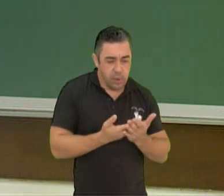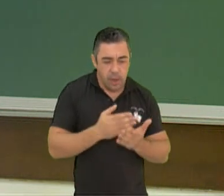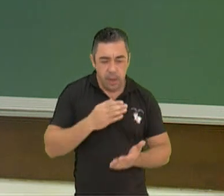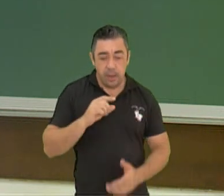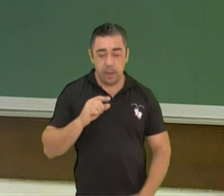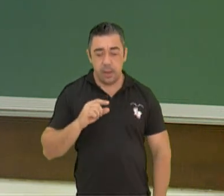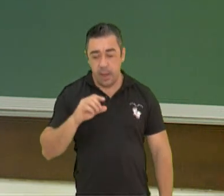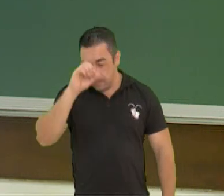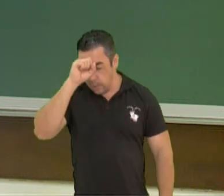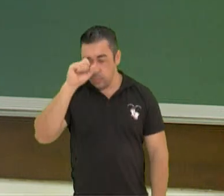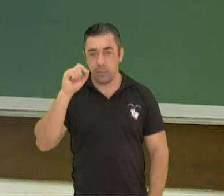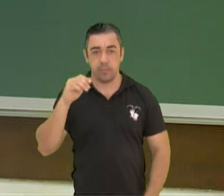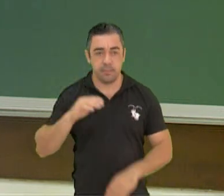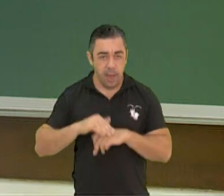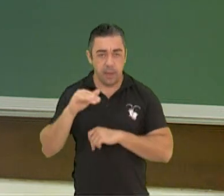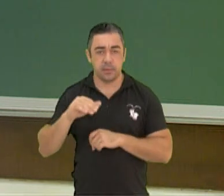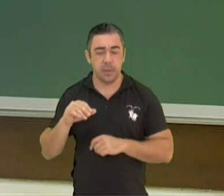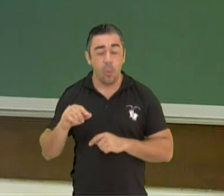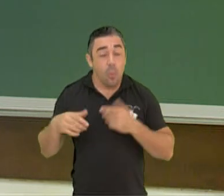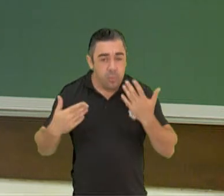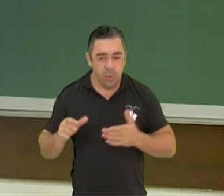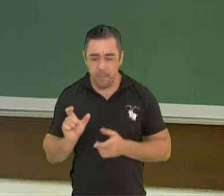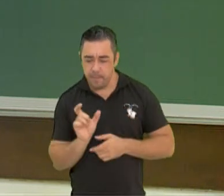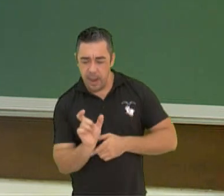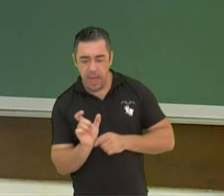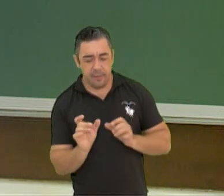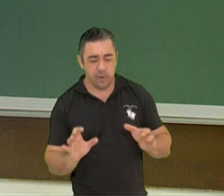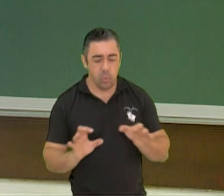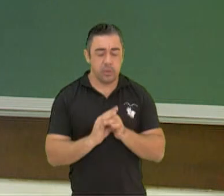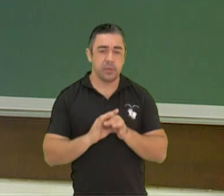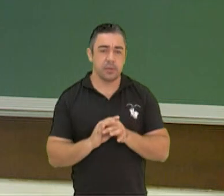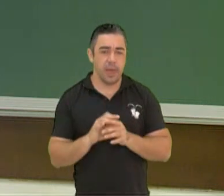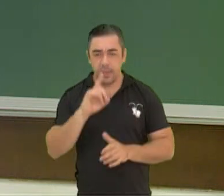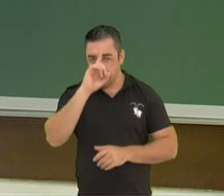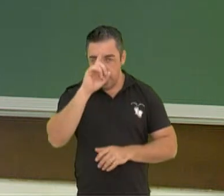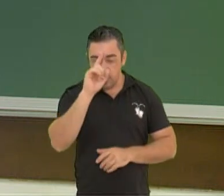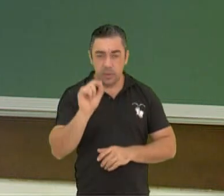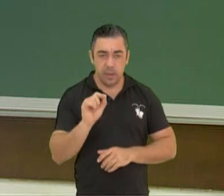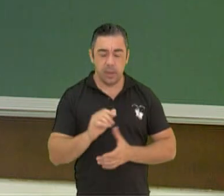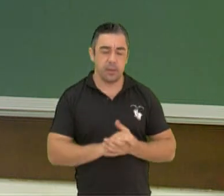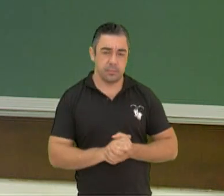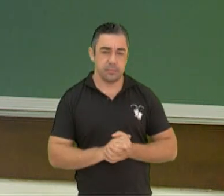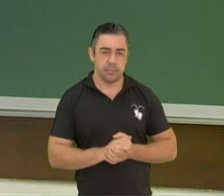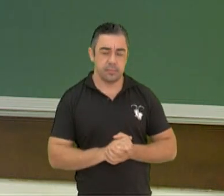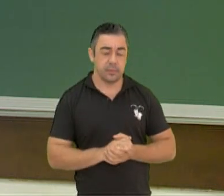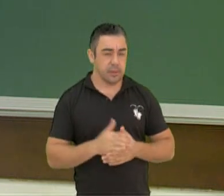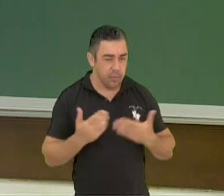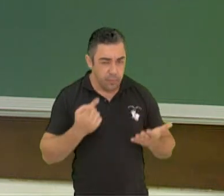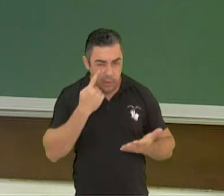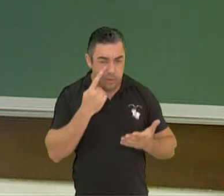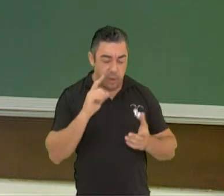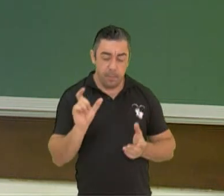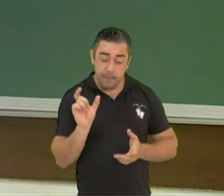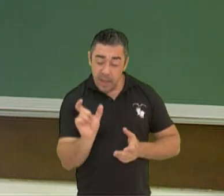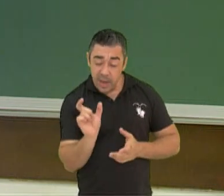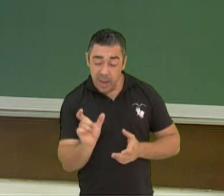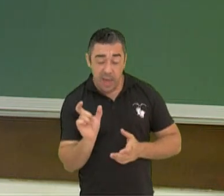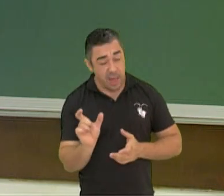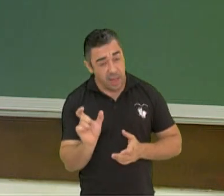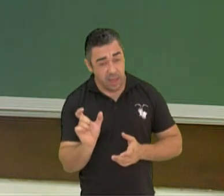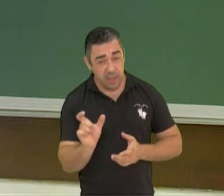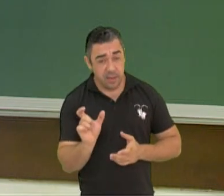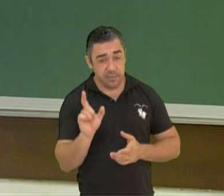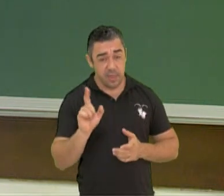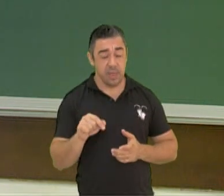uma ideia para mim, essas palavrinhas aí. Ideia do que, né? Ou a medida que. Então, veja, são palavrinhas que me